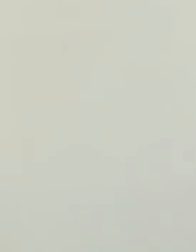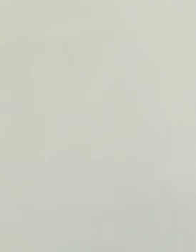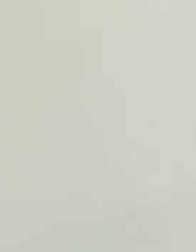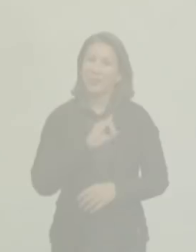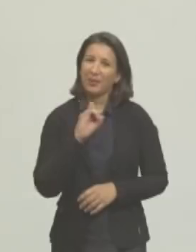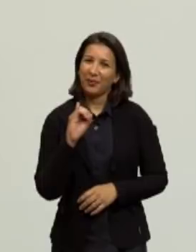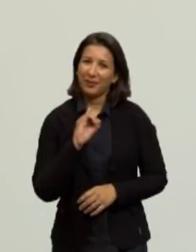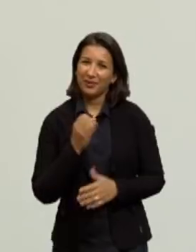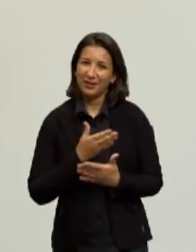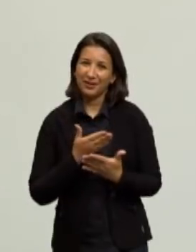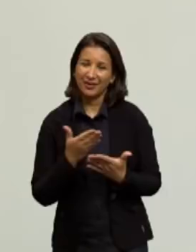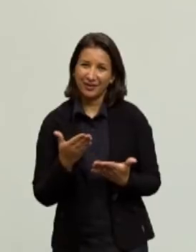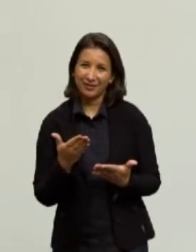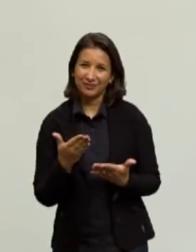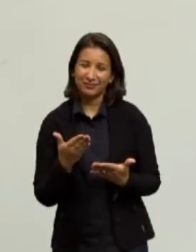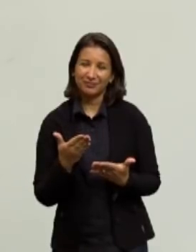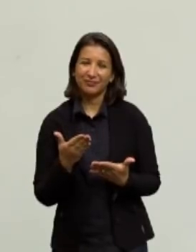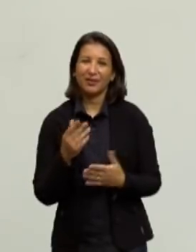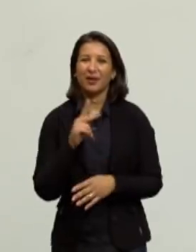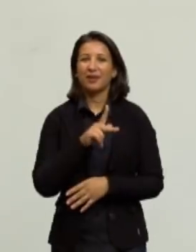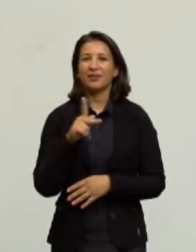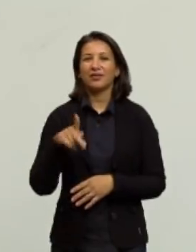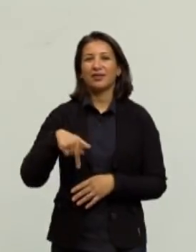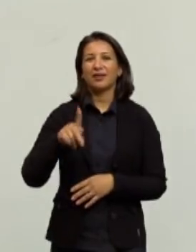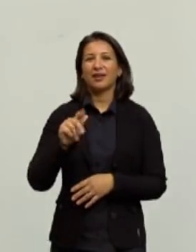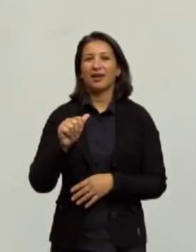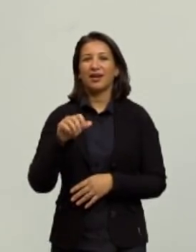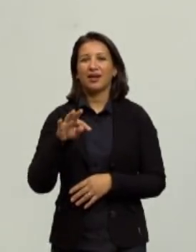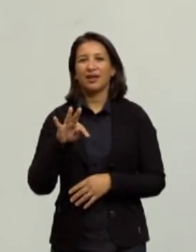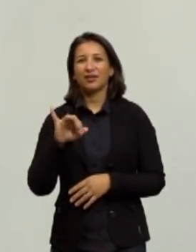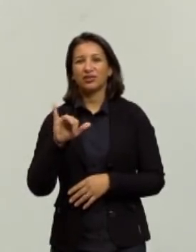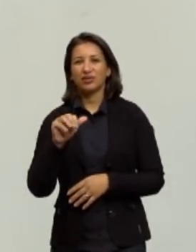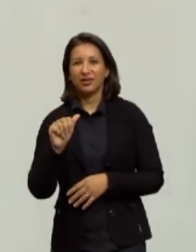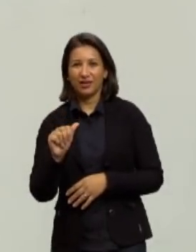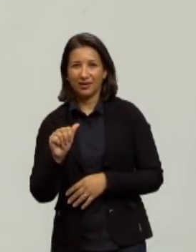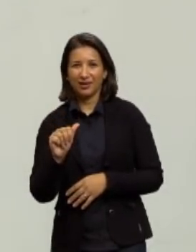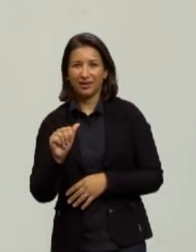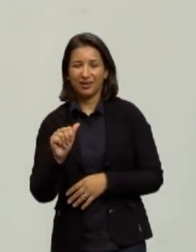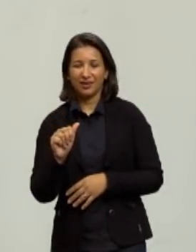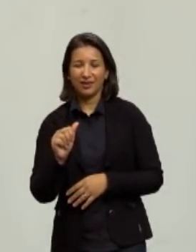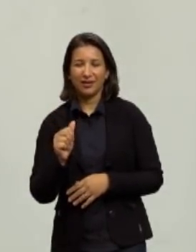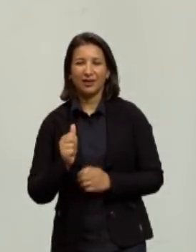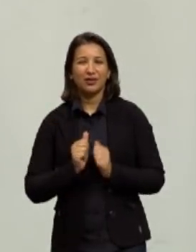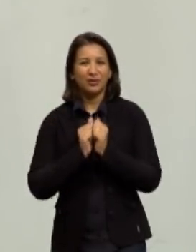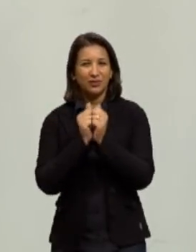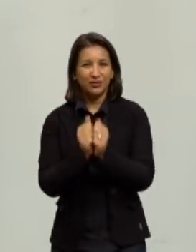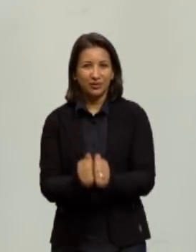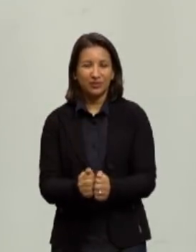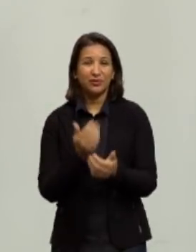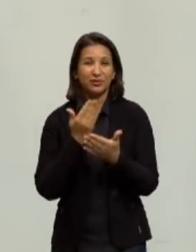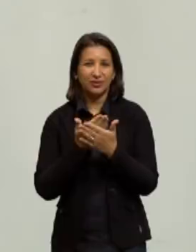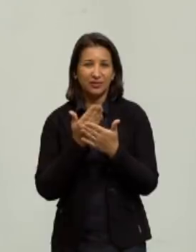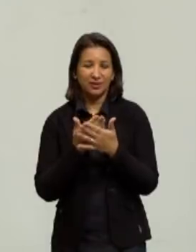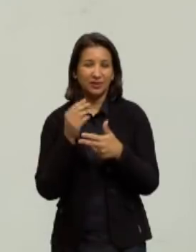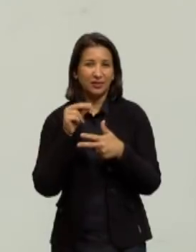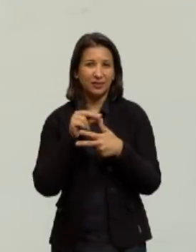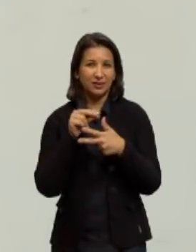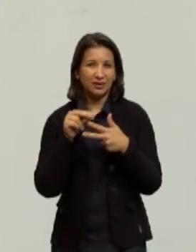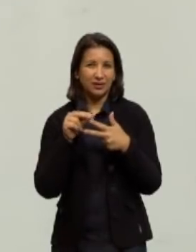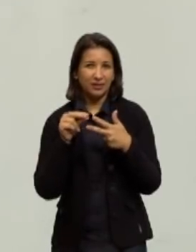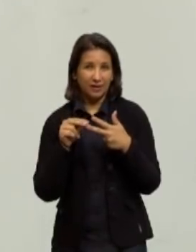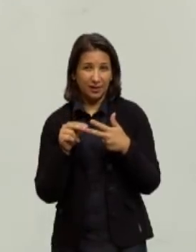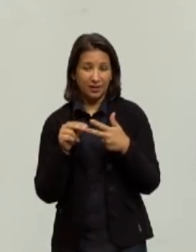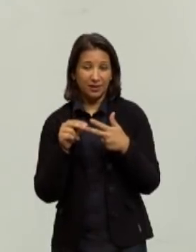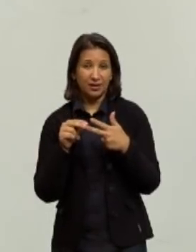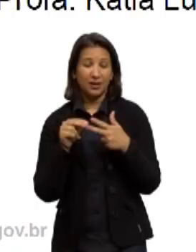o olá pessoal sou uma professora kátia rocha tô aqui com vocês estudando parecendo em hoje